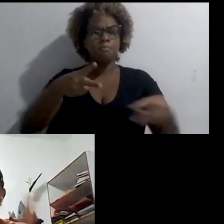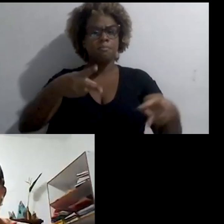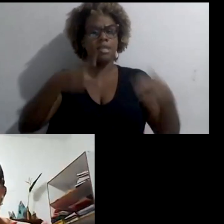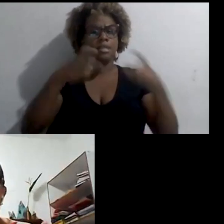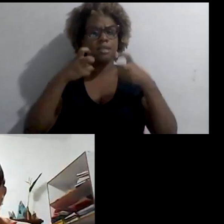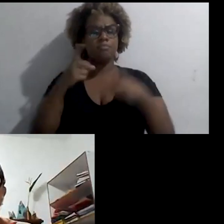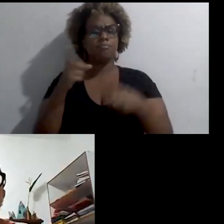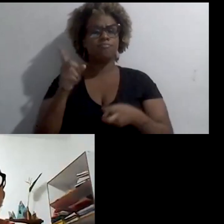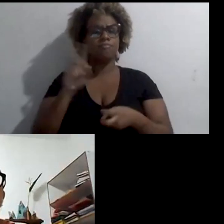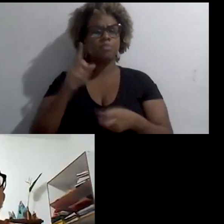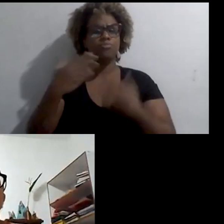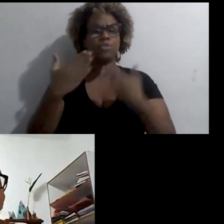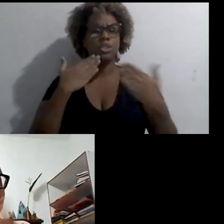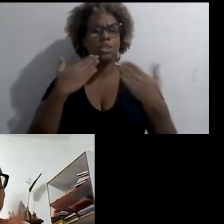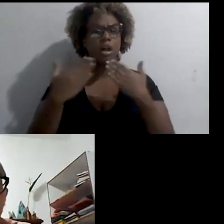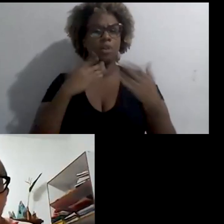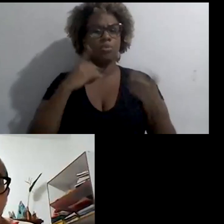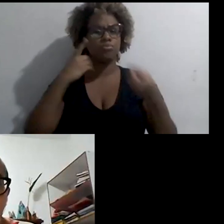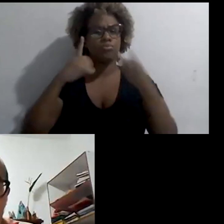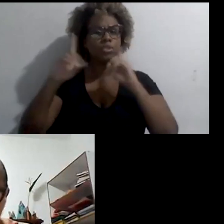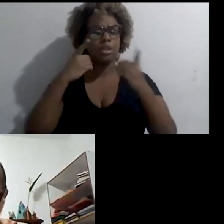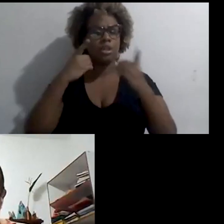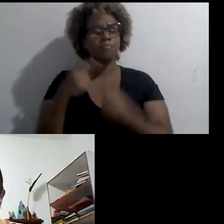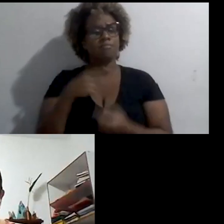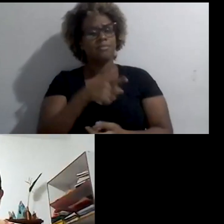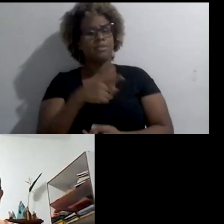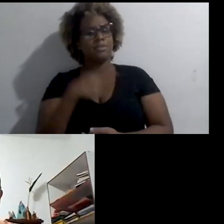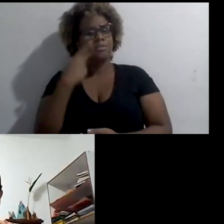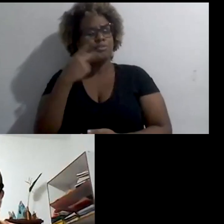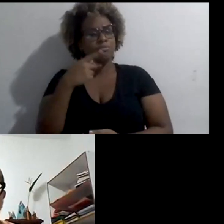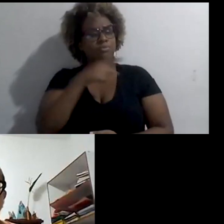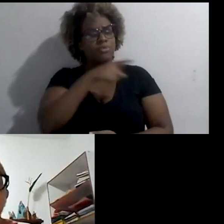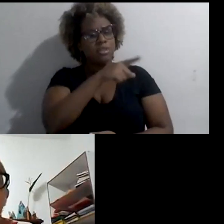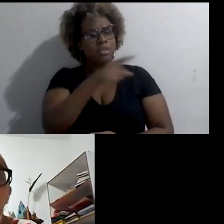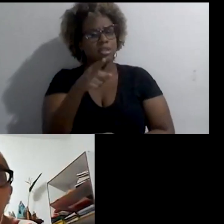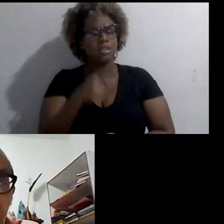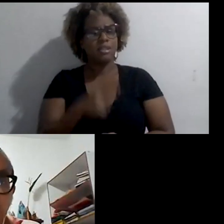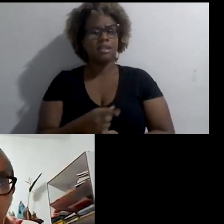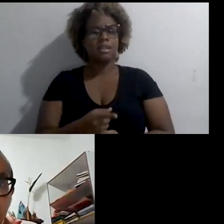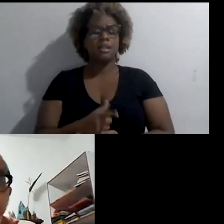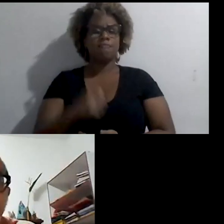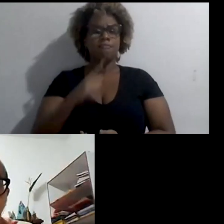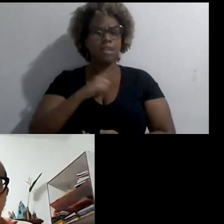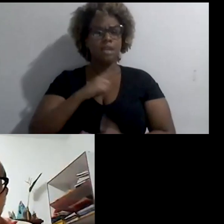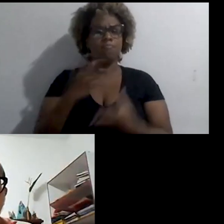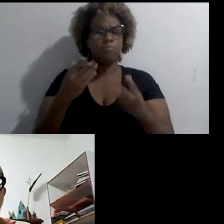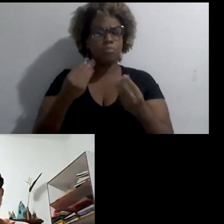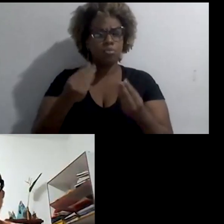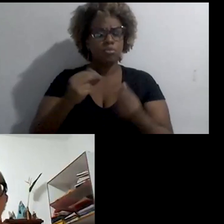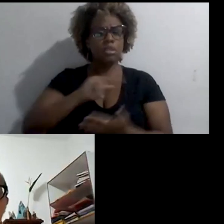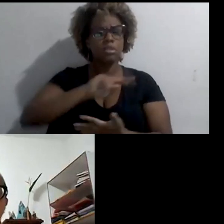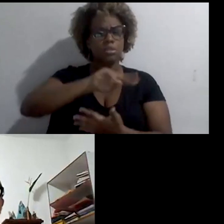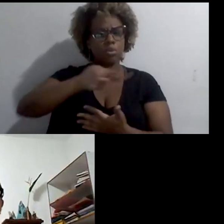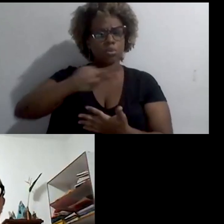ah, você, Verúzia, está sendo privilegiada pelo edital calendarizado, mas tem muitas coisas dentro